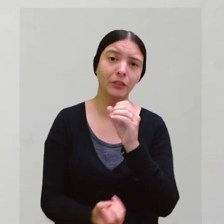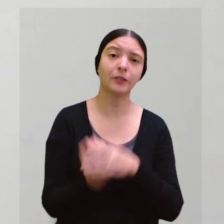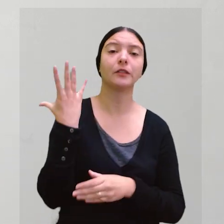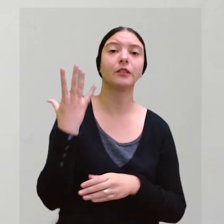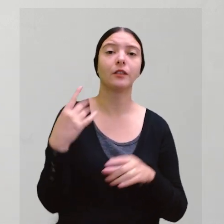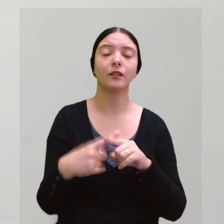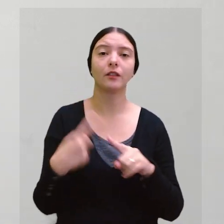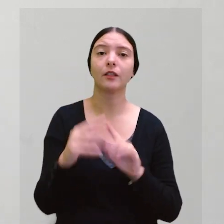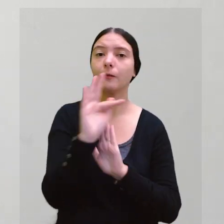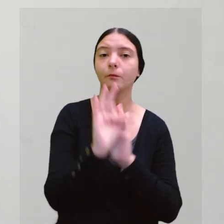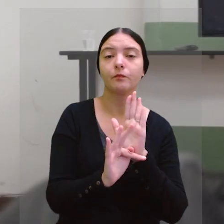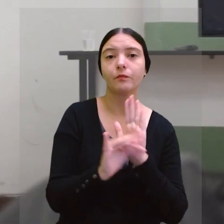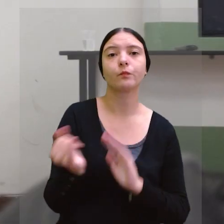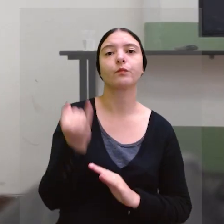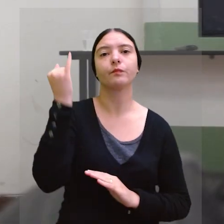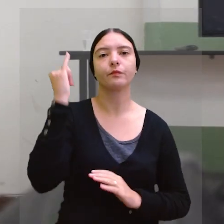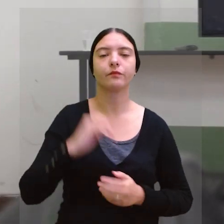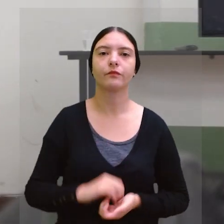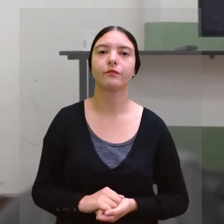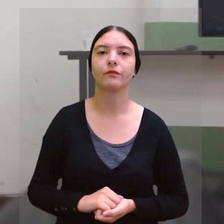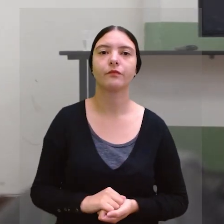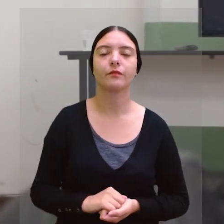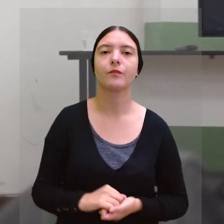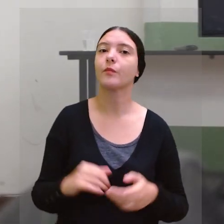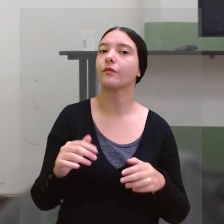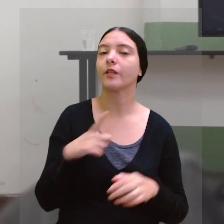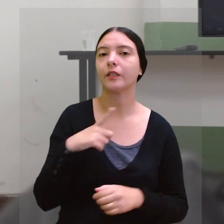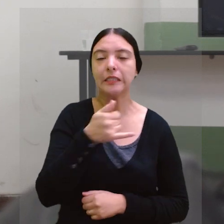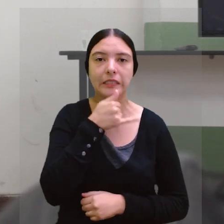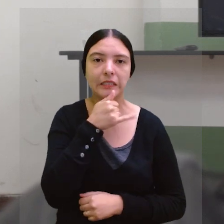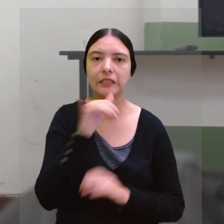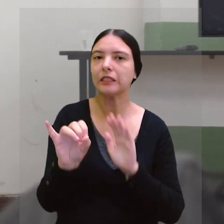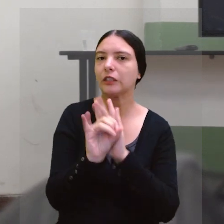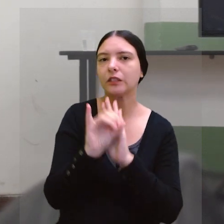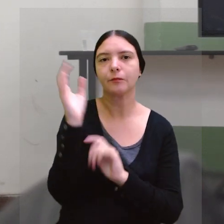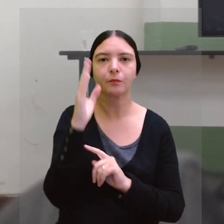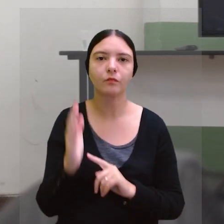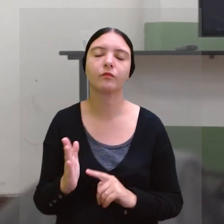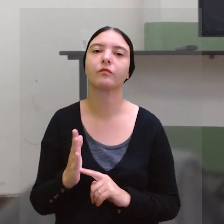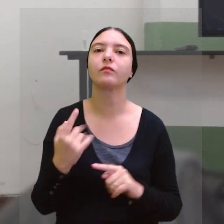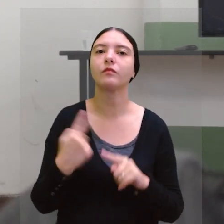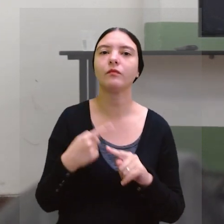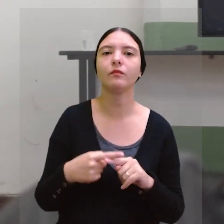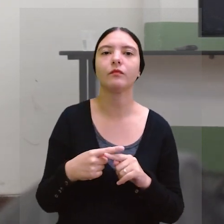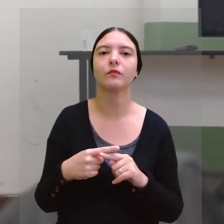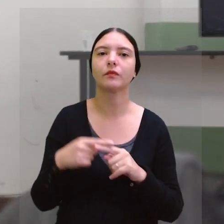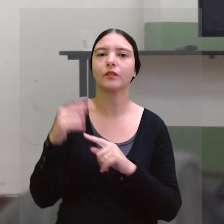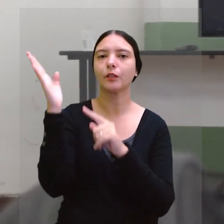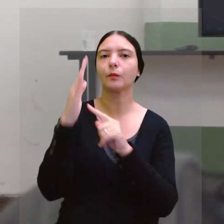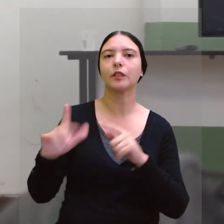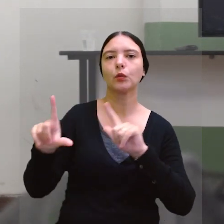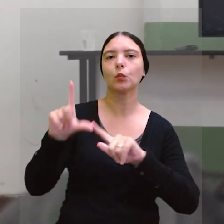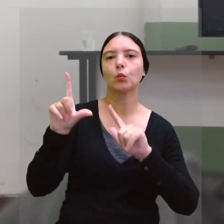a partir de textos fundamentais. A gente constrói, por exemplo, a identidade brasileira muito a partir do hino do Brasil,